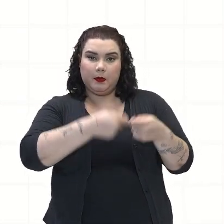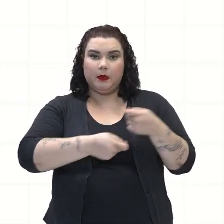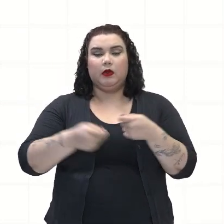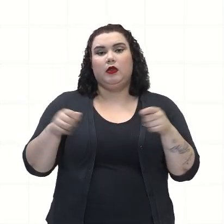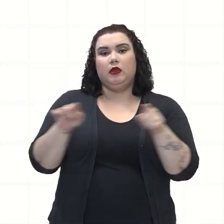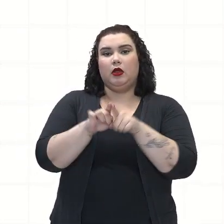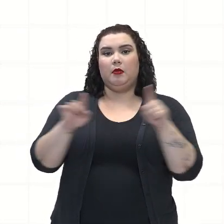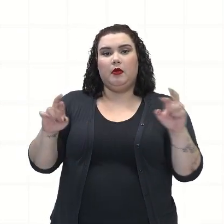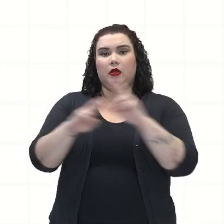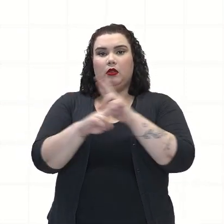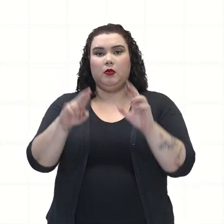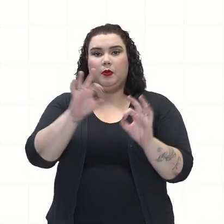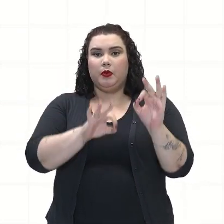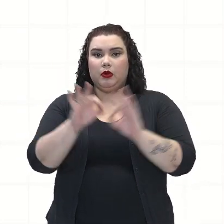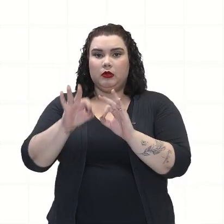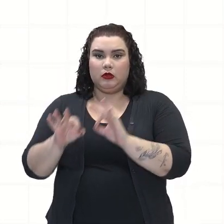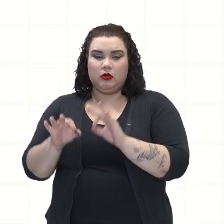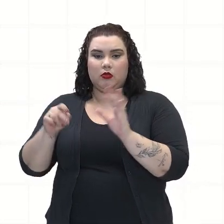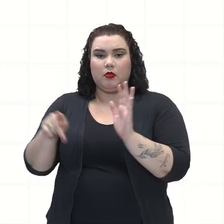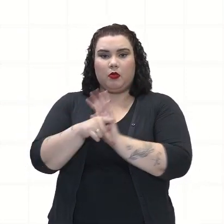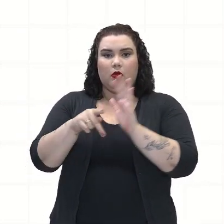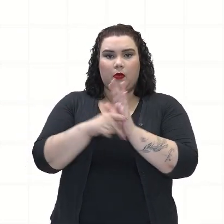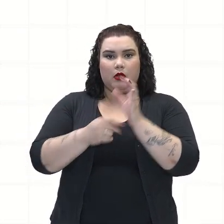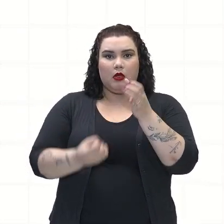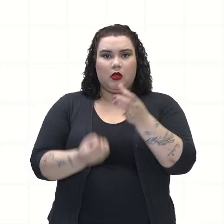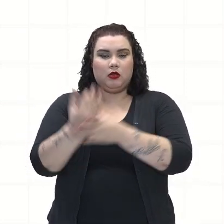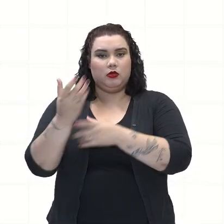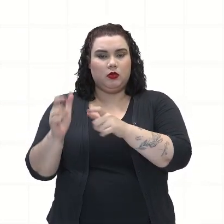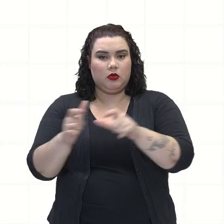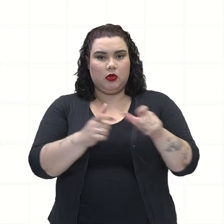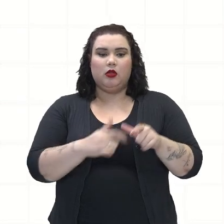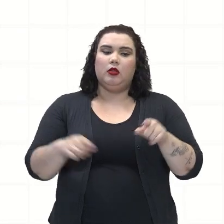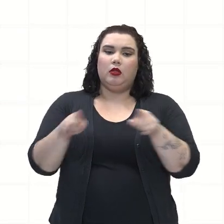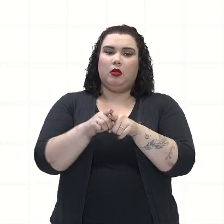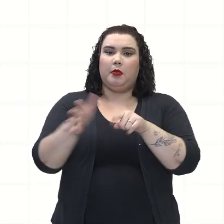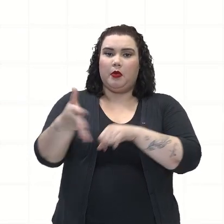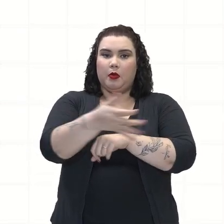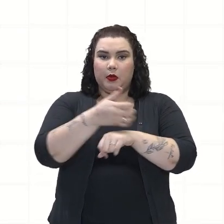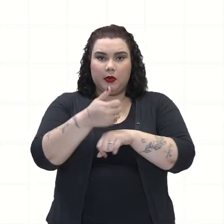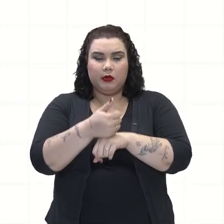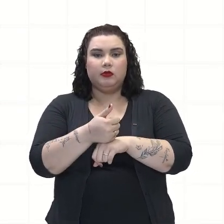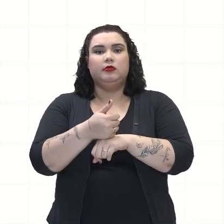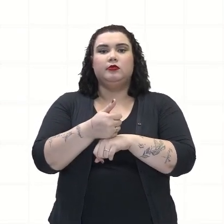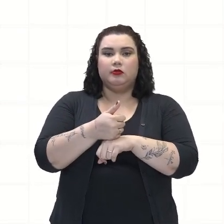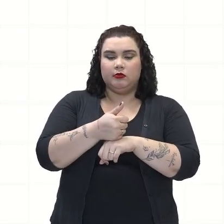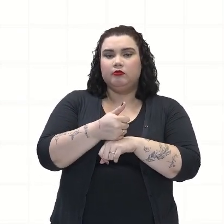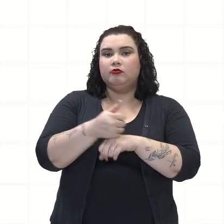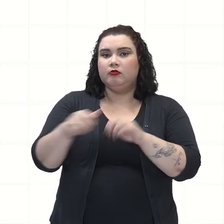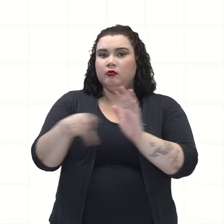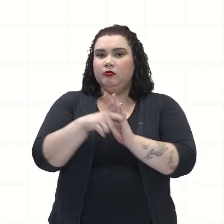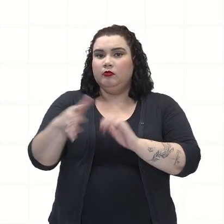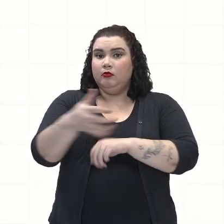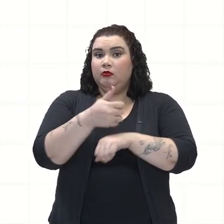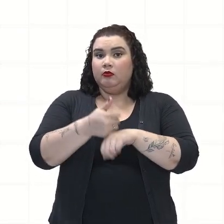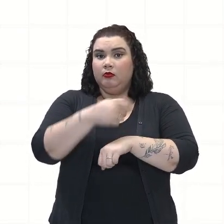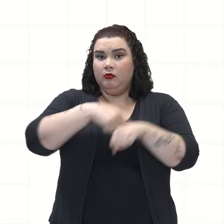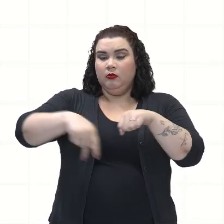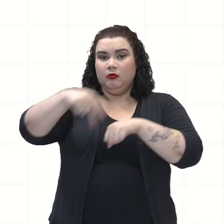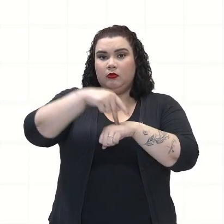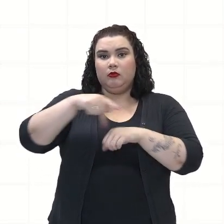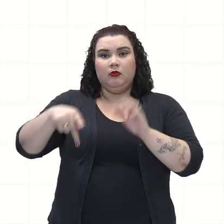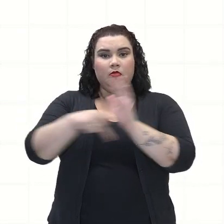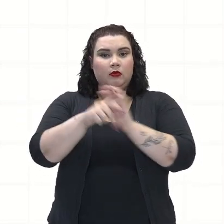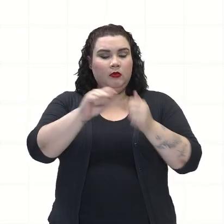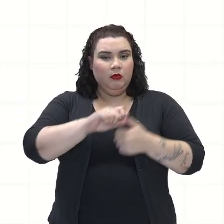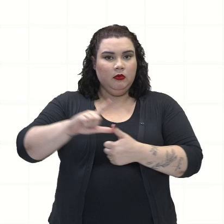questão relacionada ao processo de formação desses territórios também e a colonização, né? A colonização dos países que estão na América